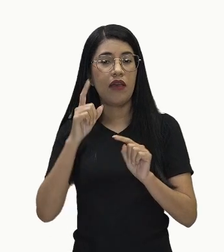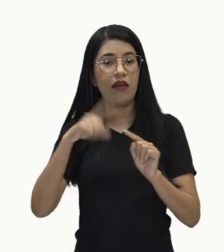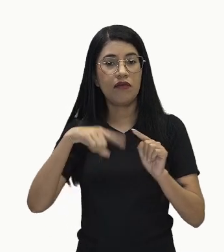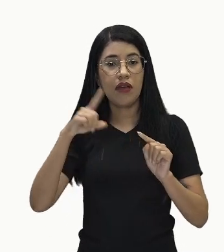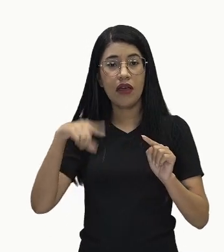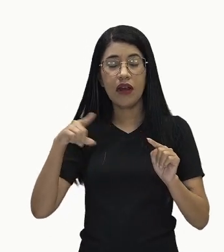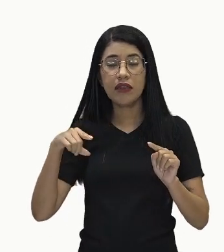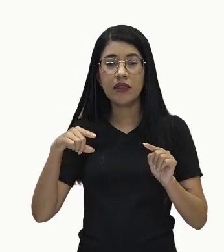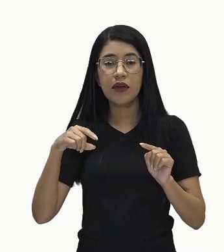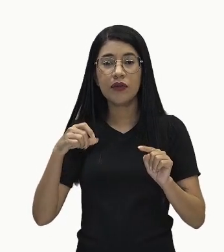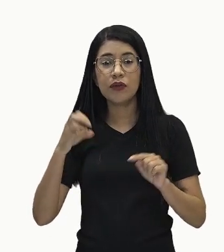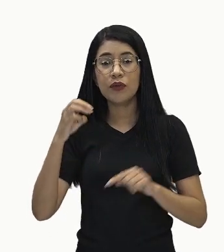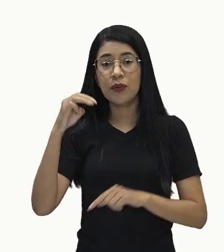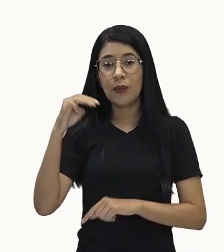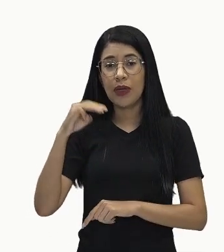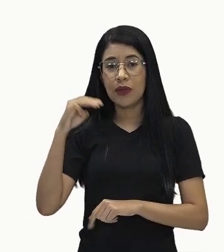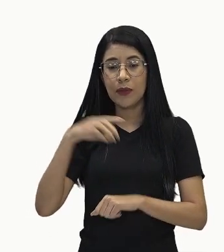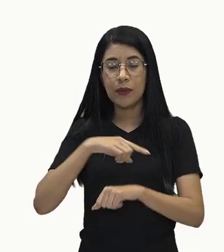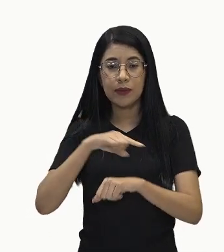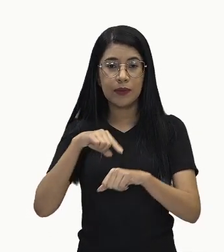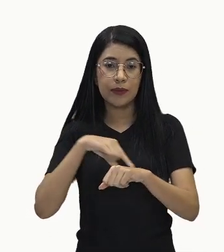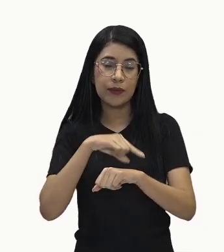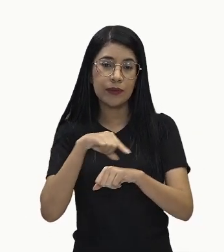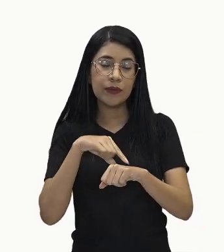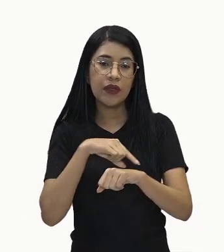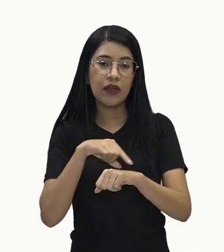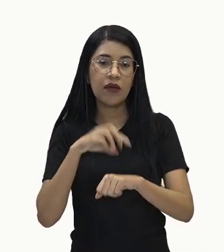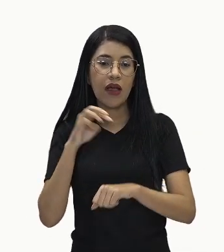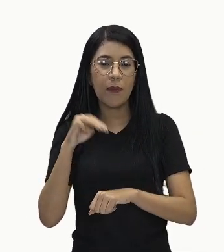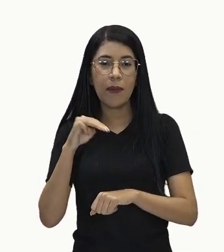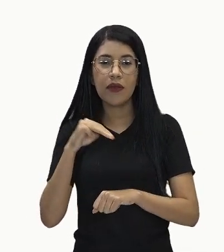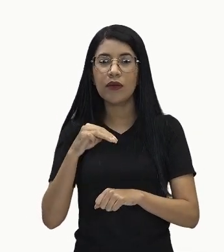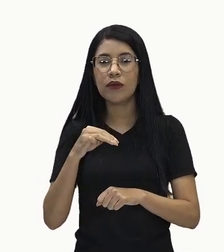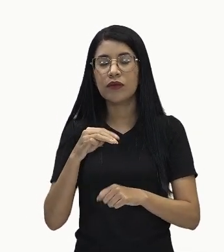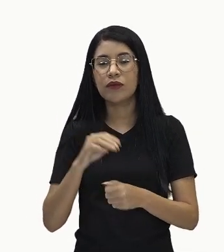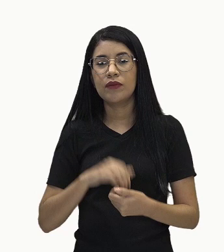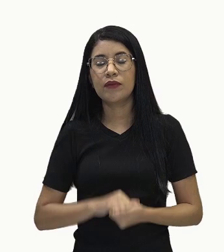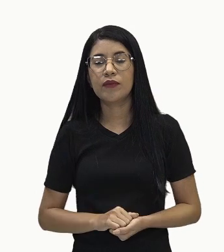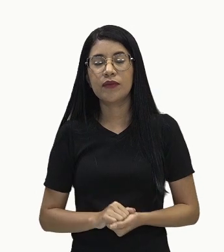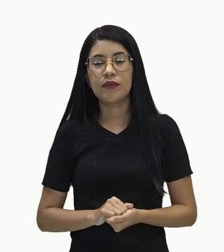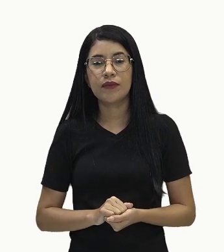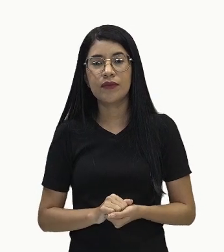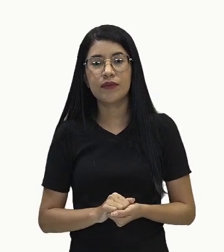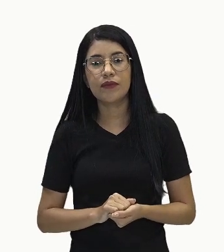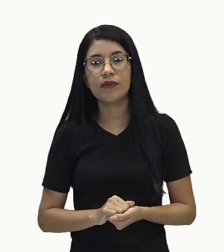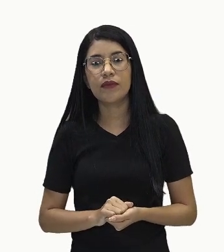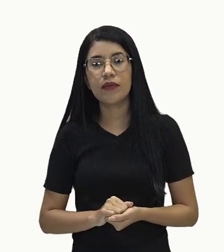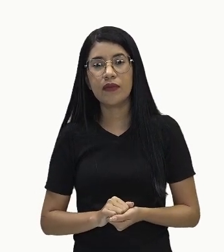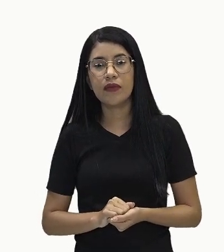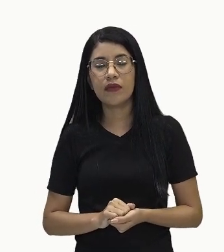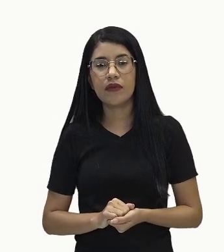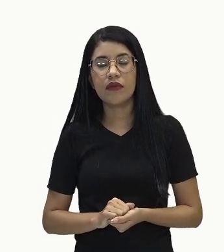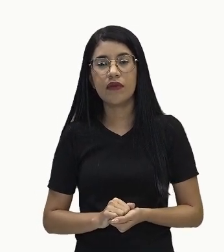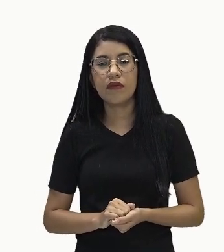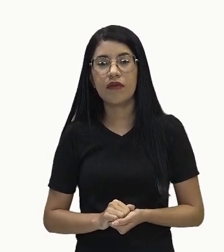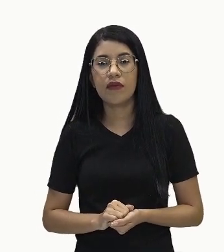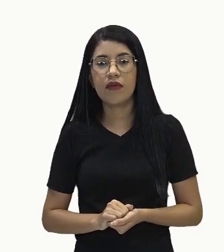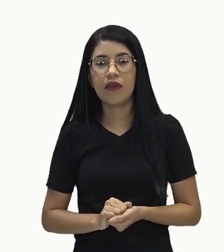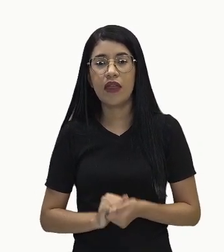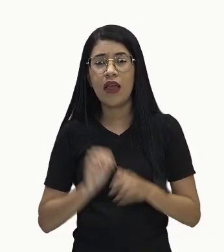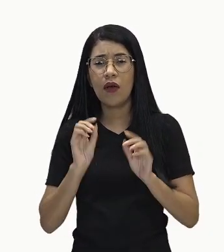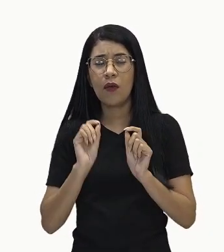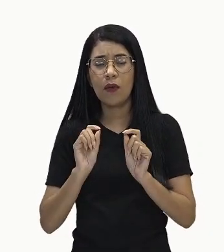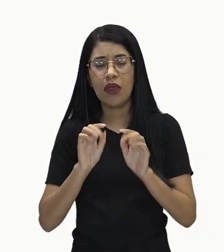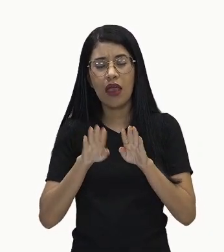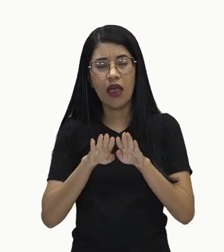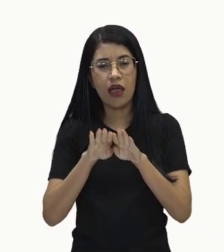é a nossa variância. É quanto que está variando aí em minutos a